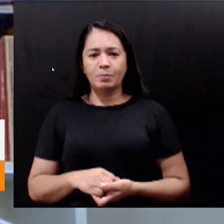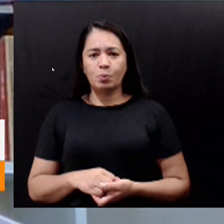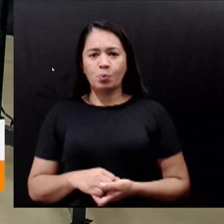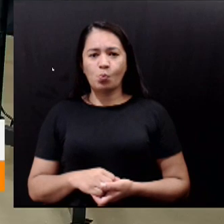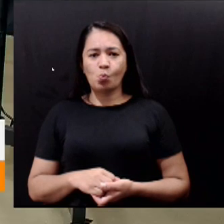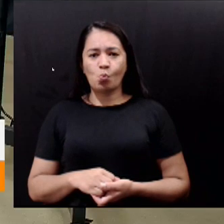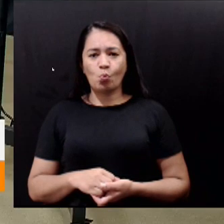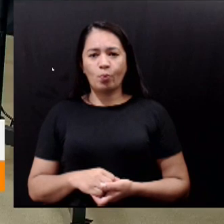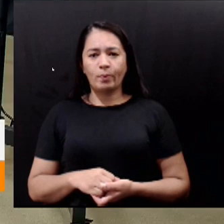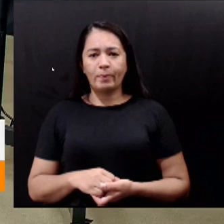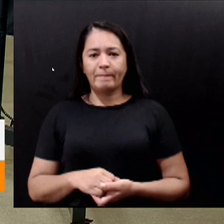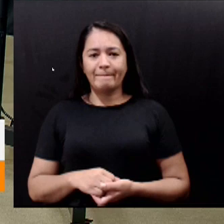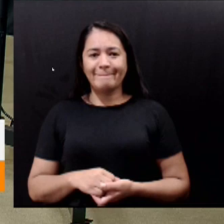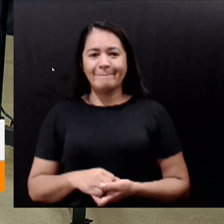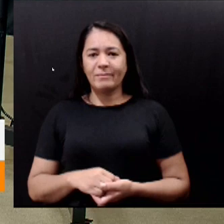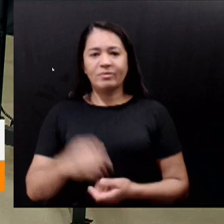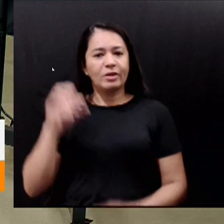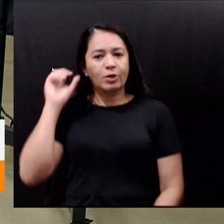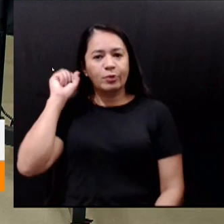Fagner, nos ouve?